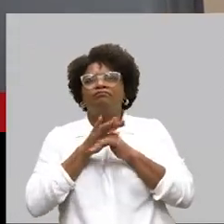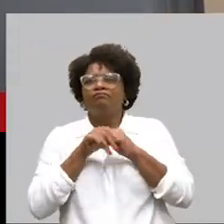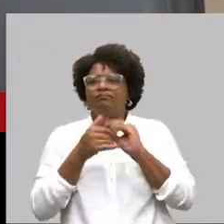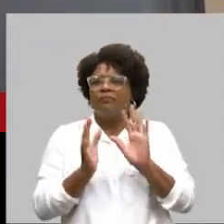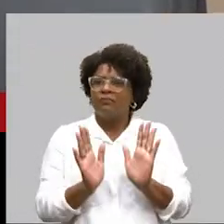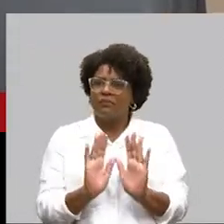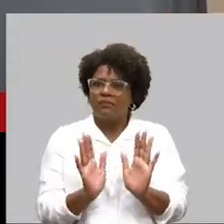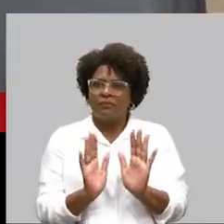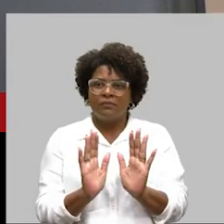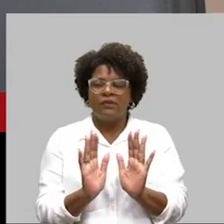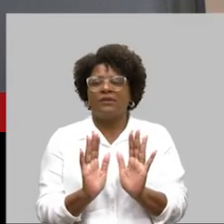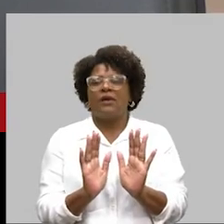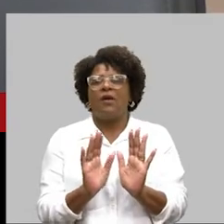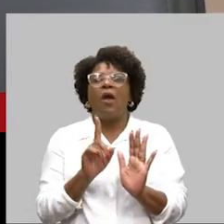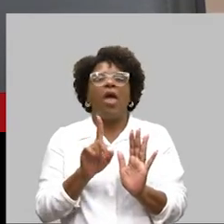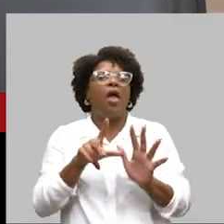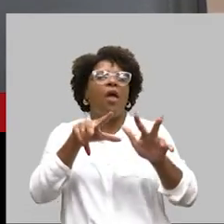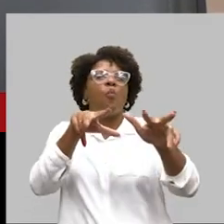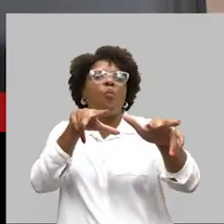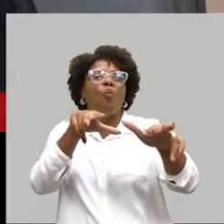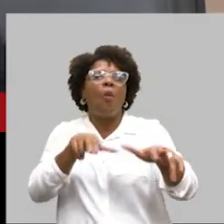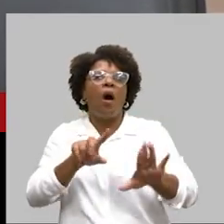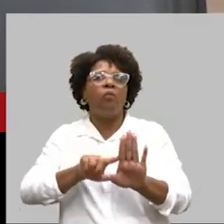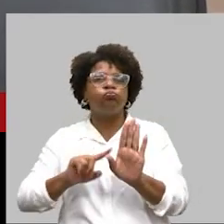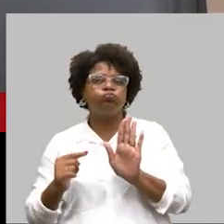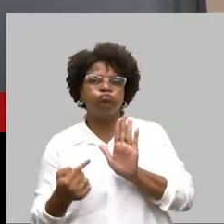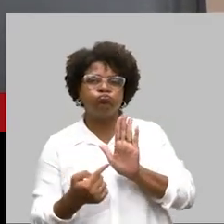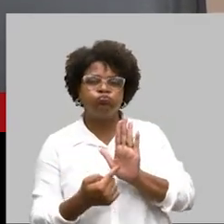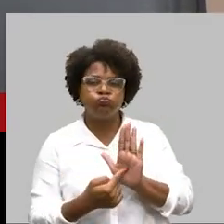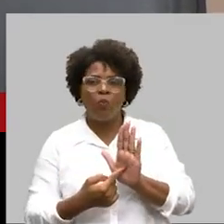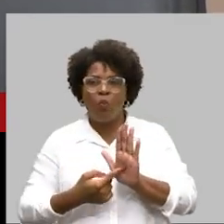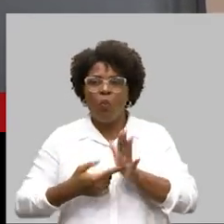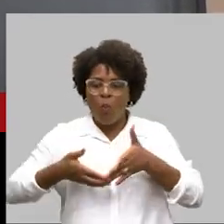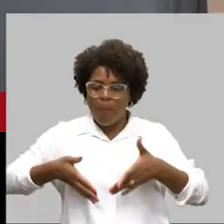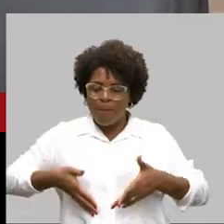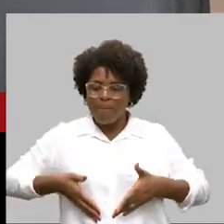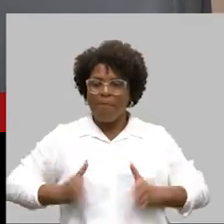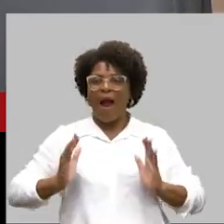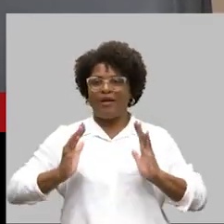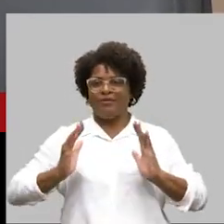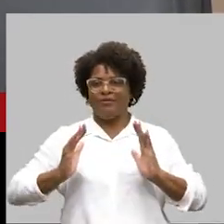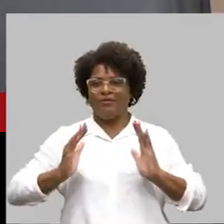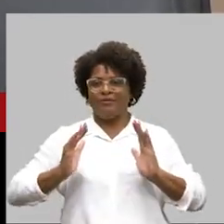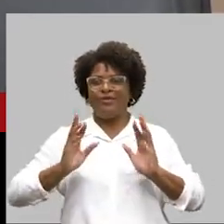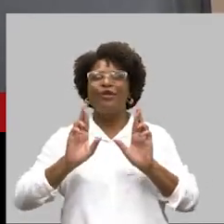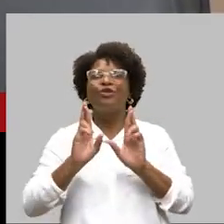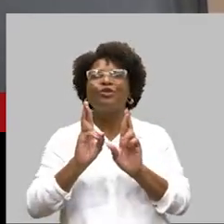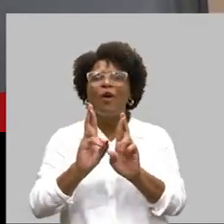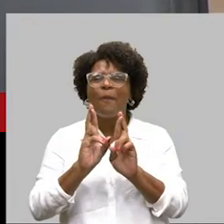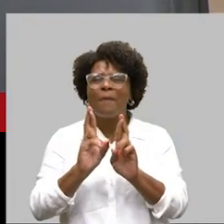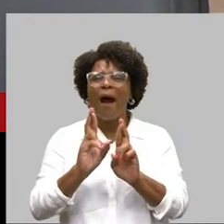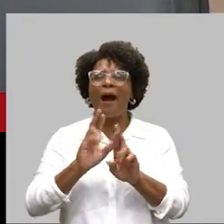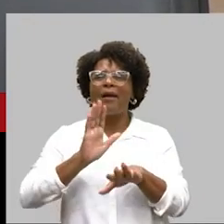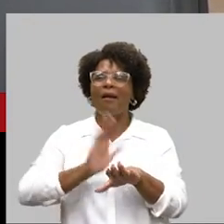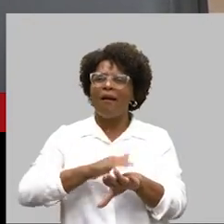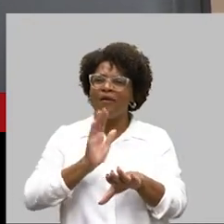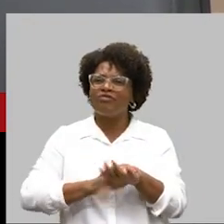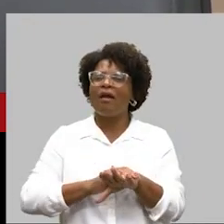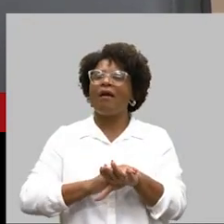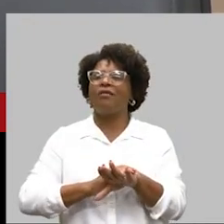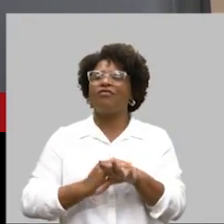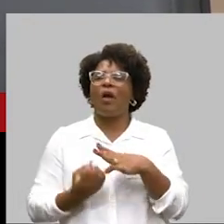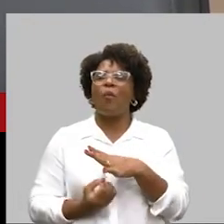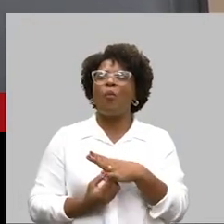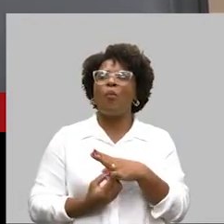trabalho de parto e eu espero que sejamos os coreógrafos da vida e que a